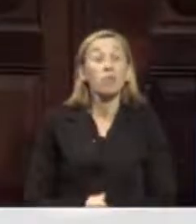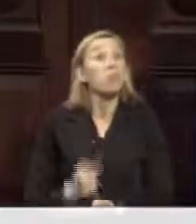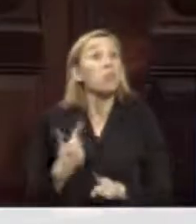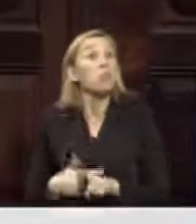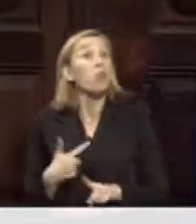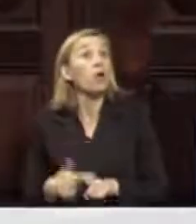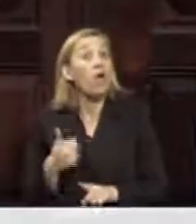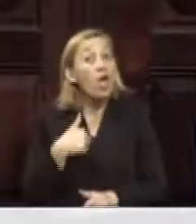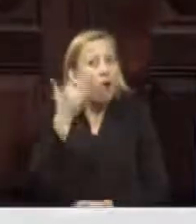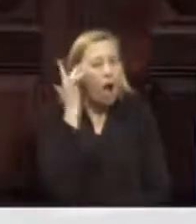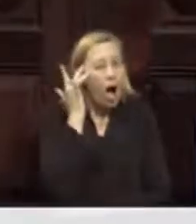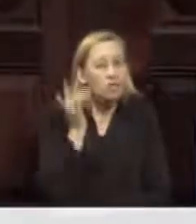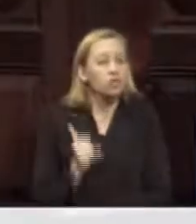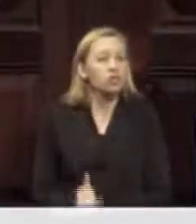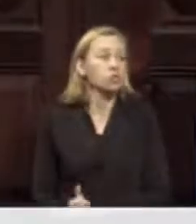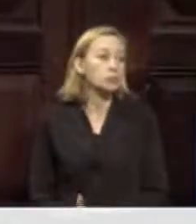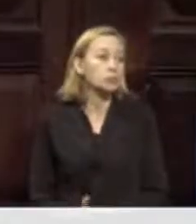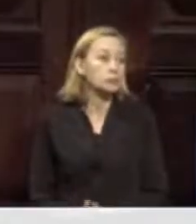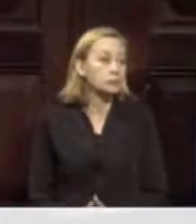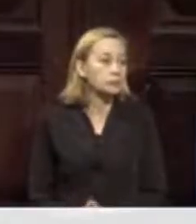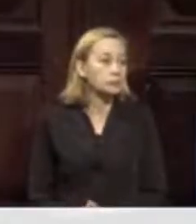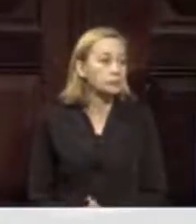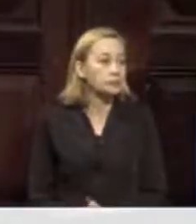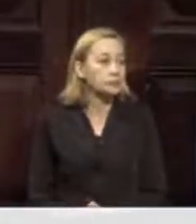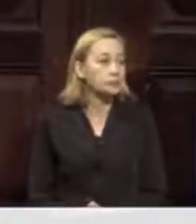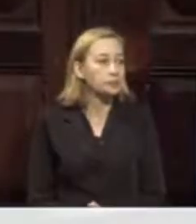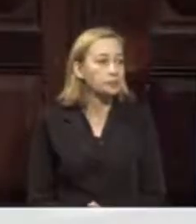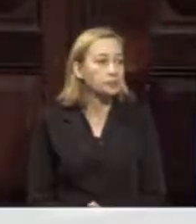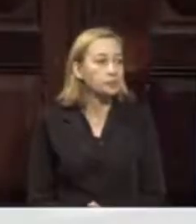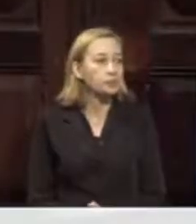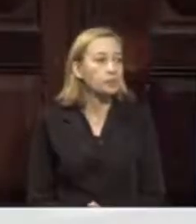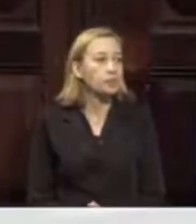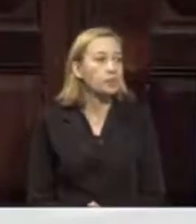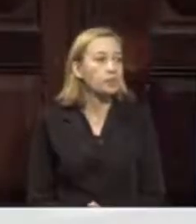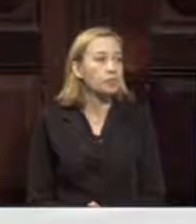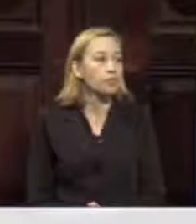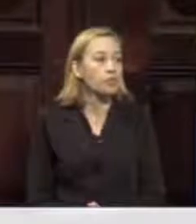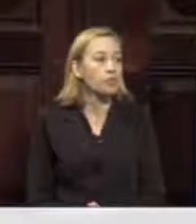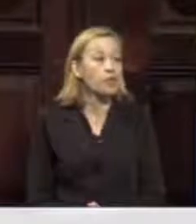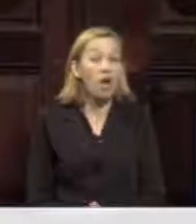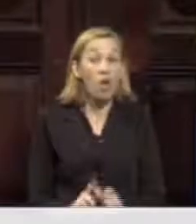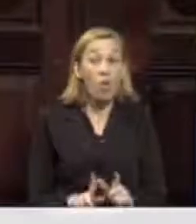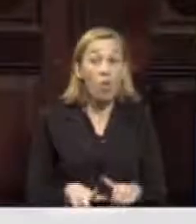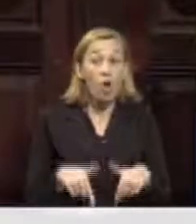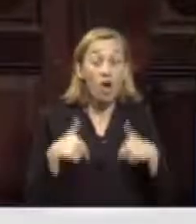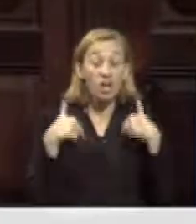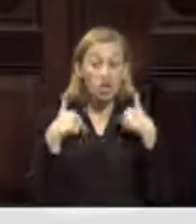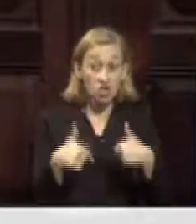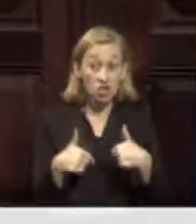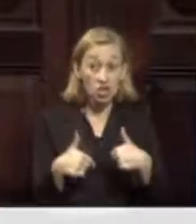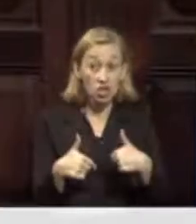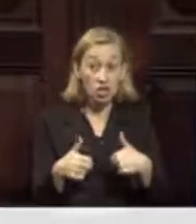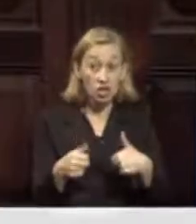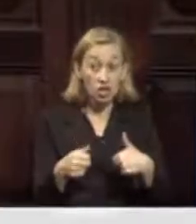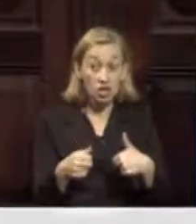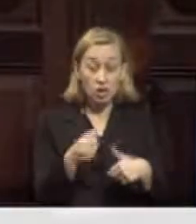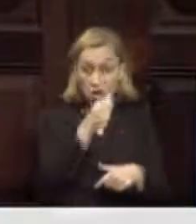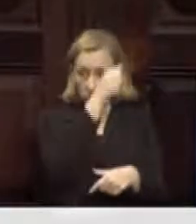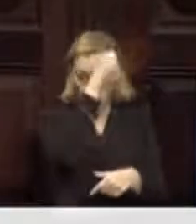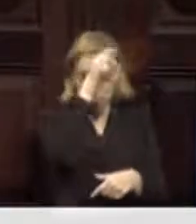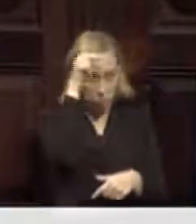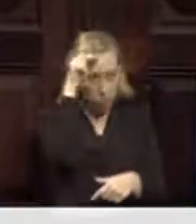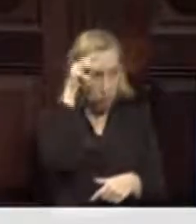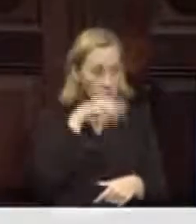eu acho que a ação civil pública do Ministério